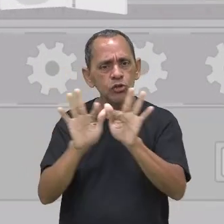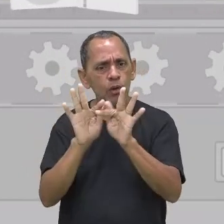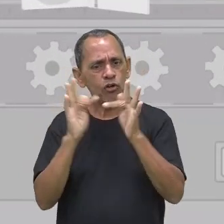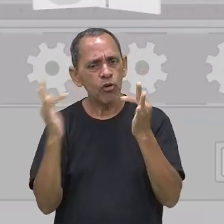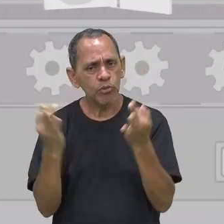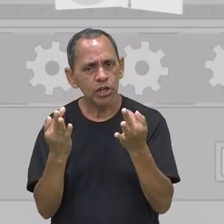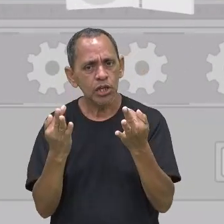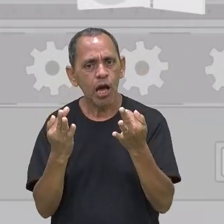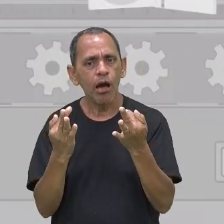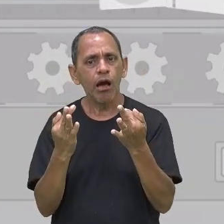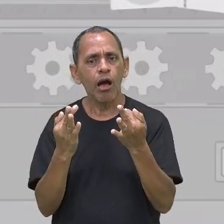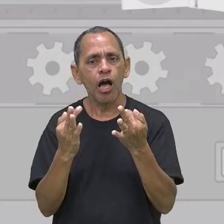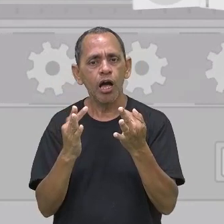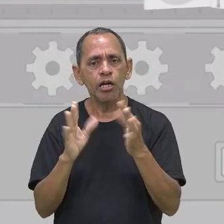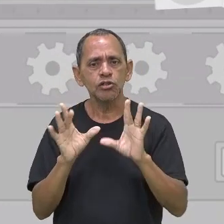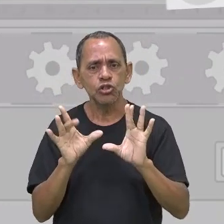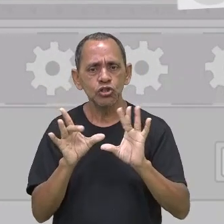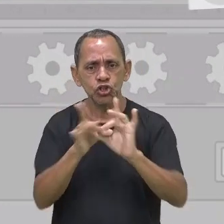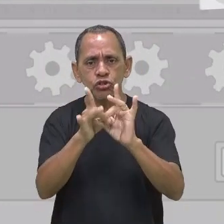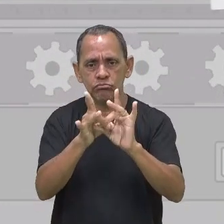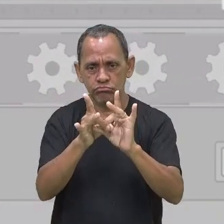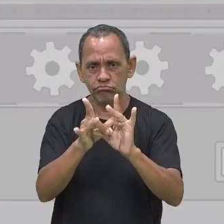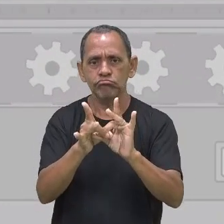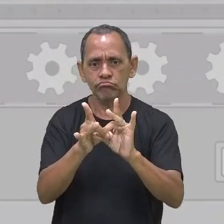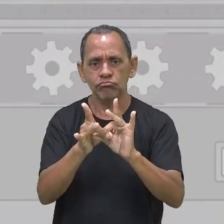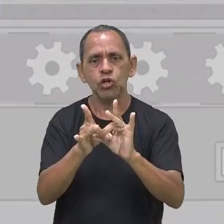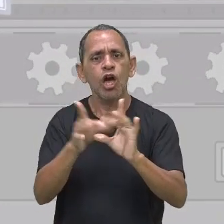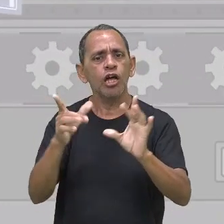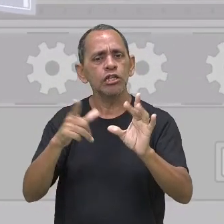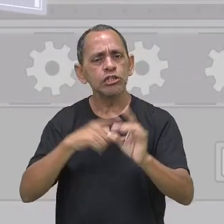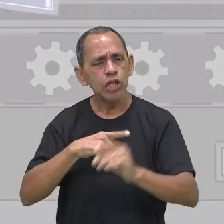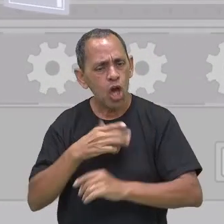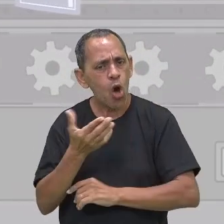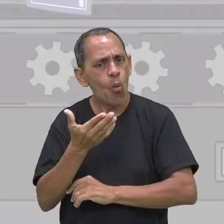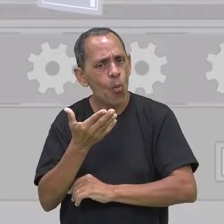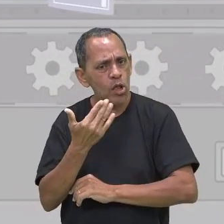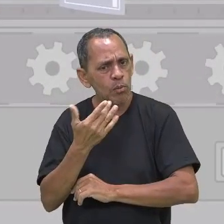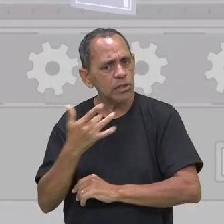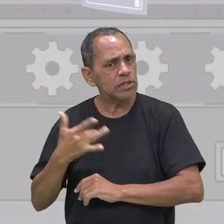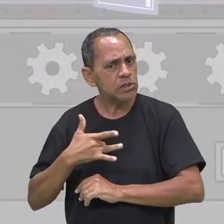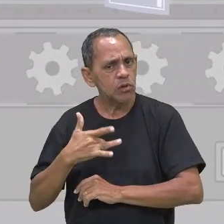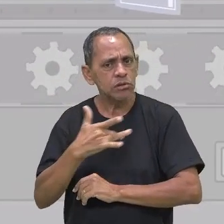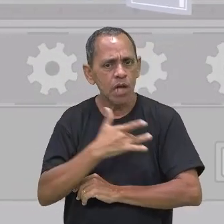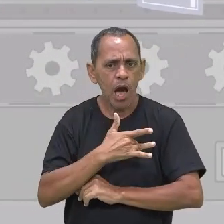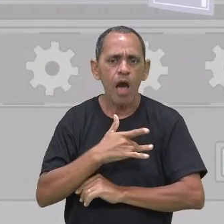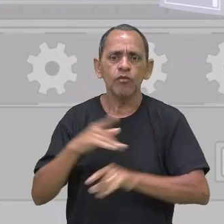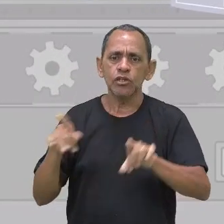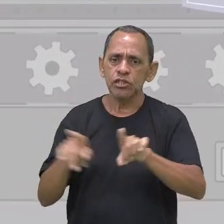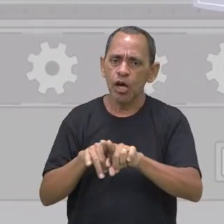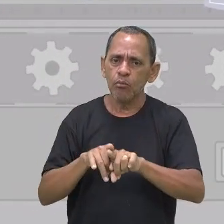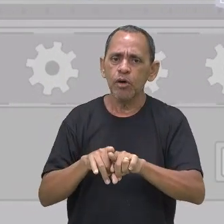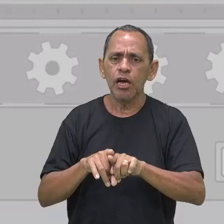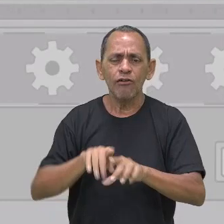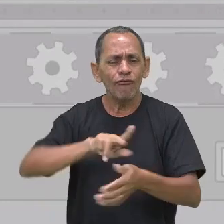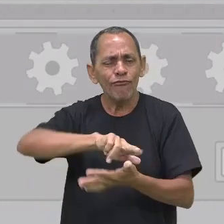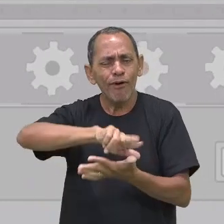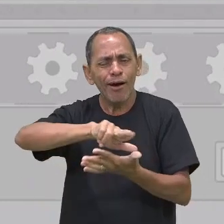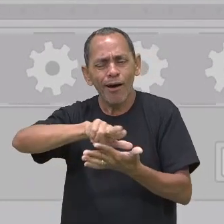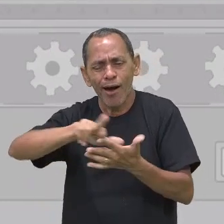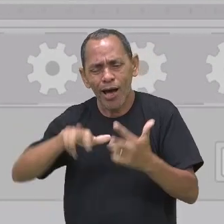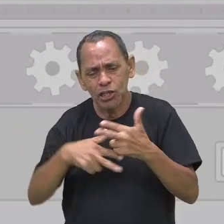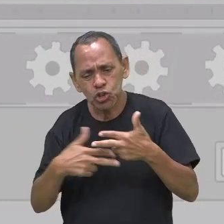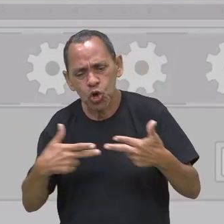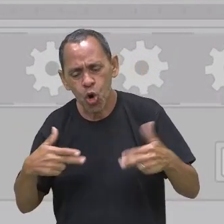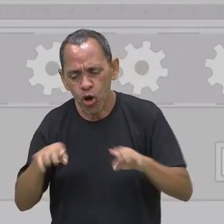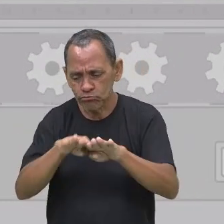unida, uma família que tem uma refeição saudável, né, com bastante coisa na mesa,